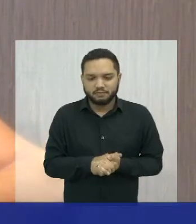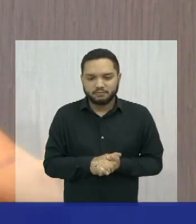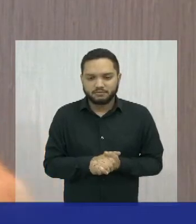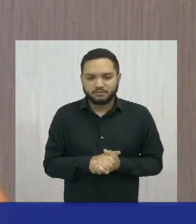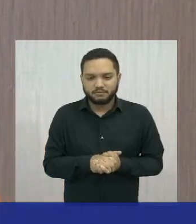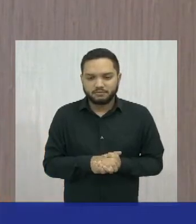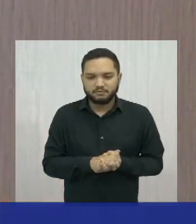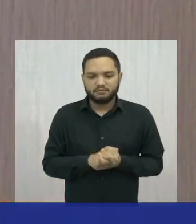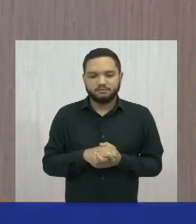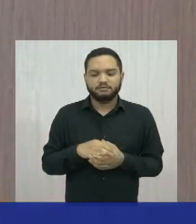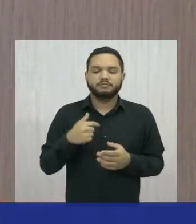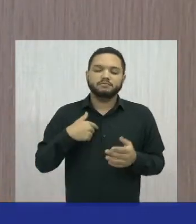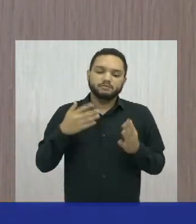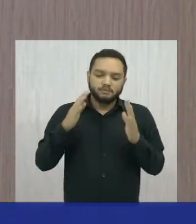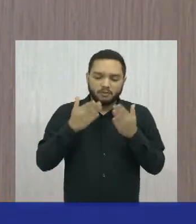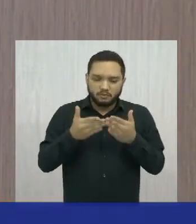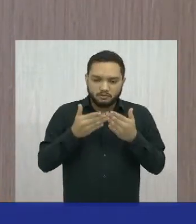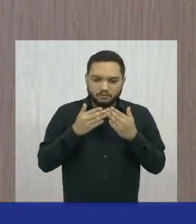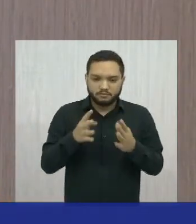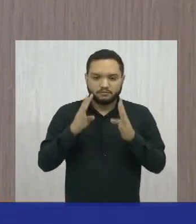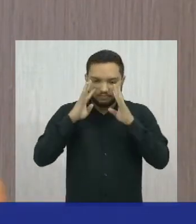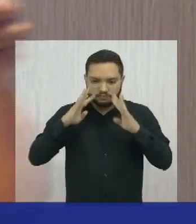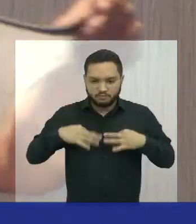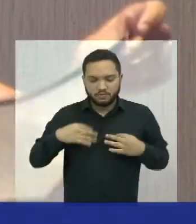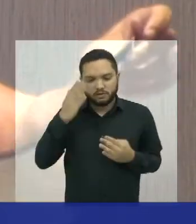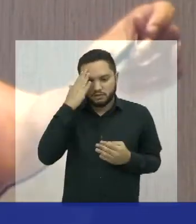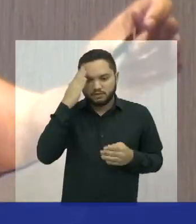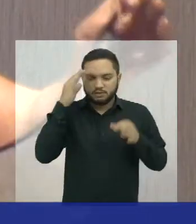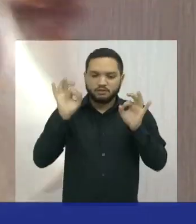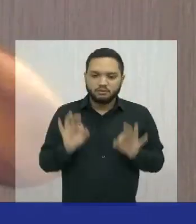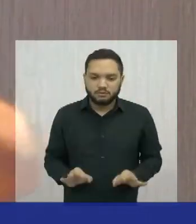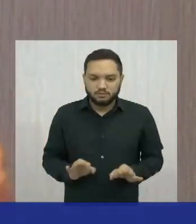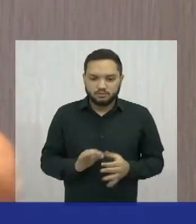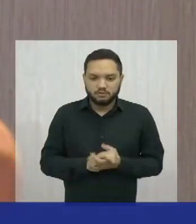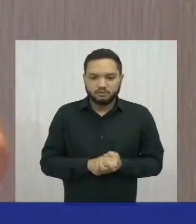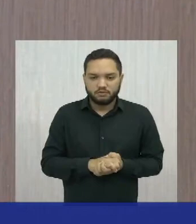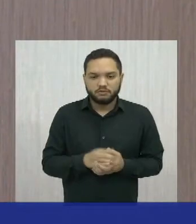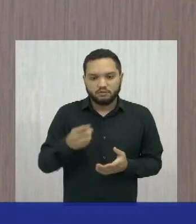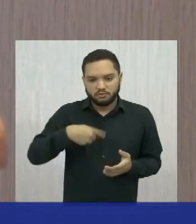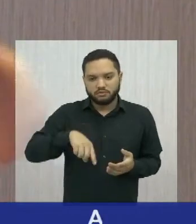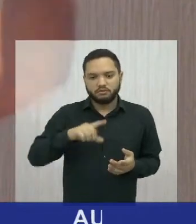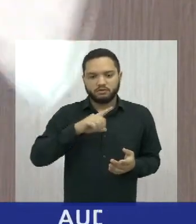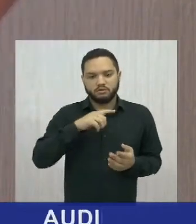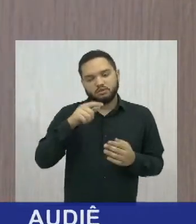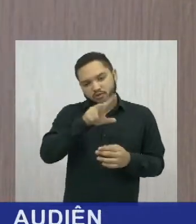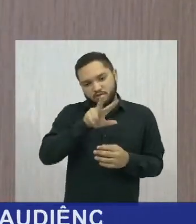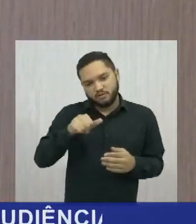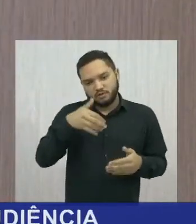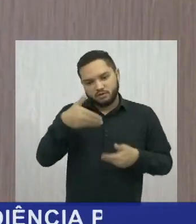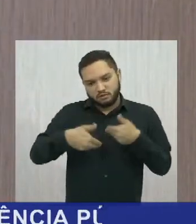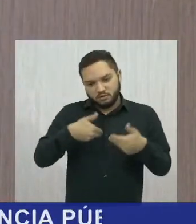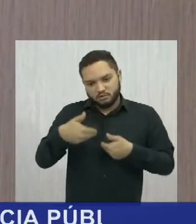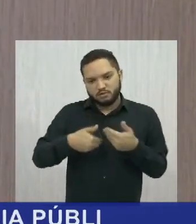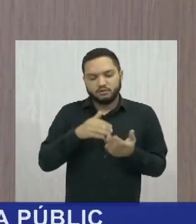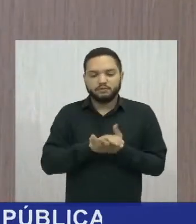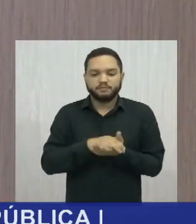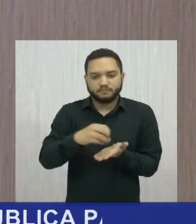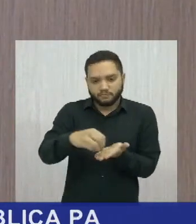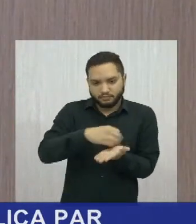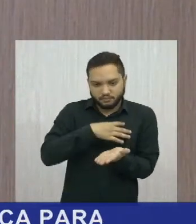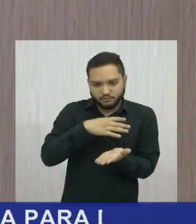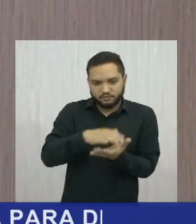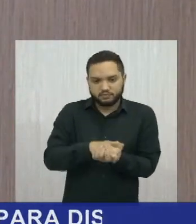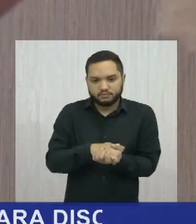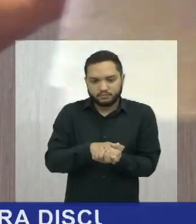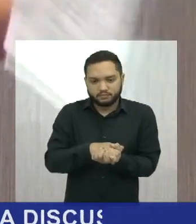pedindo com muita atenção e temos a certeza de que, com certeza, nós seremos atendidos. Estou aqui com as cópias. Se tiver